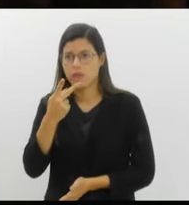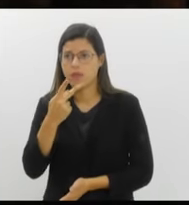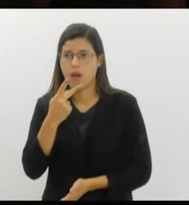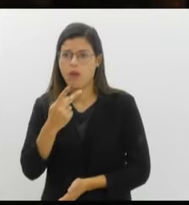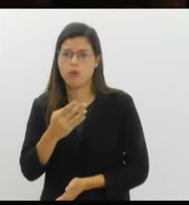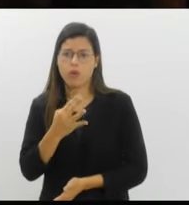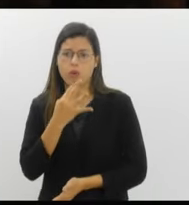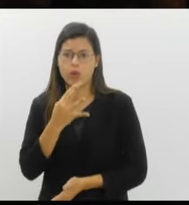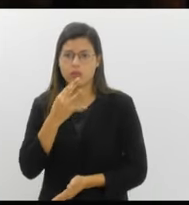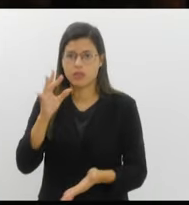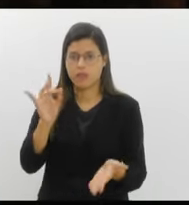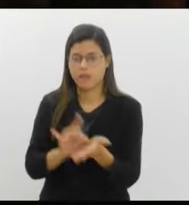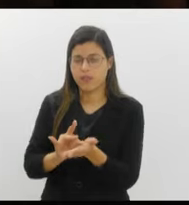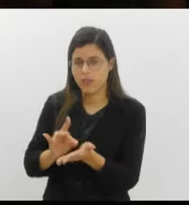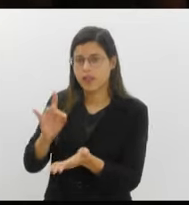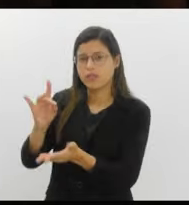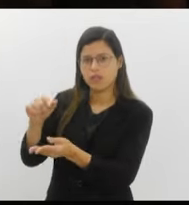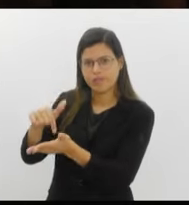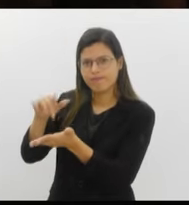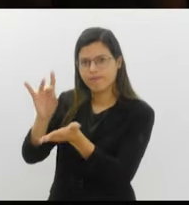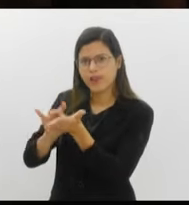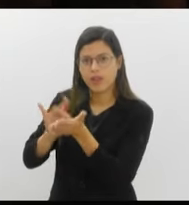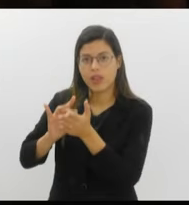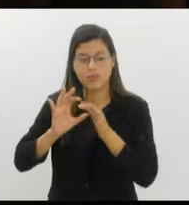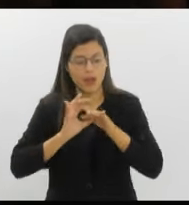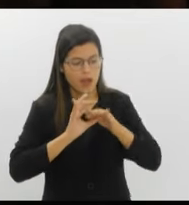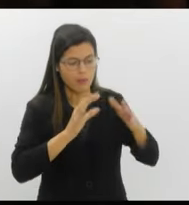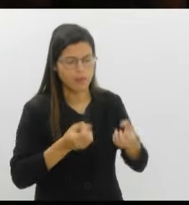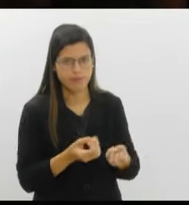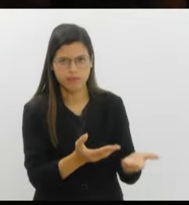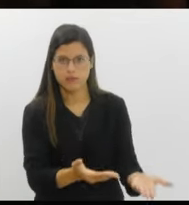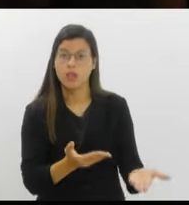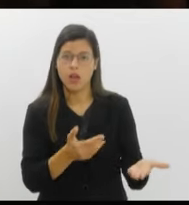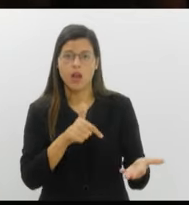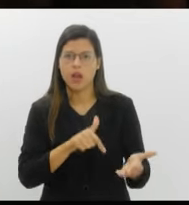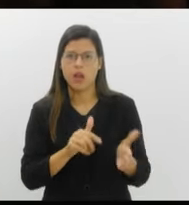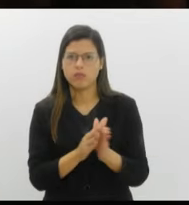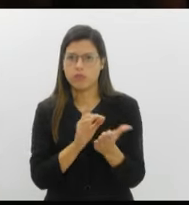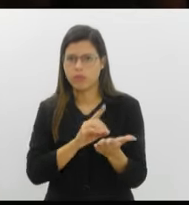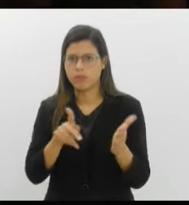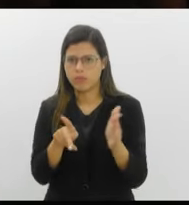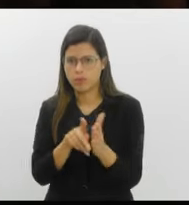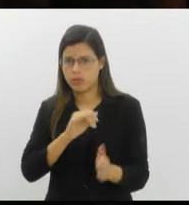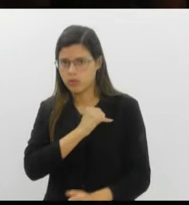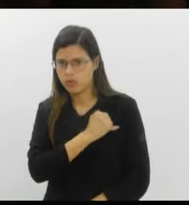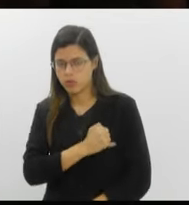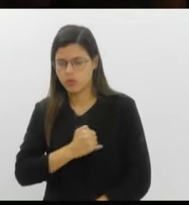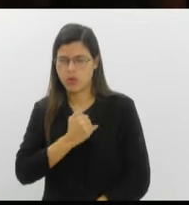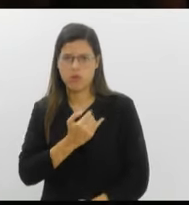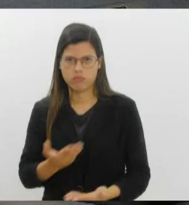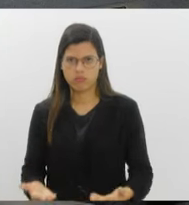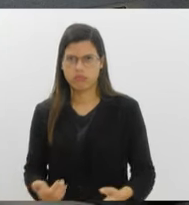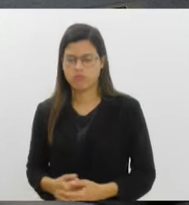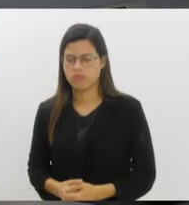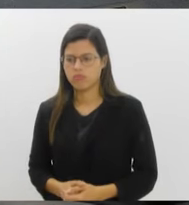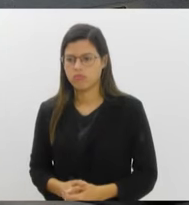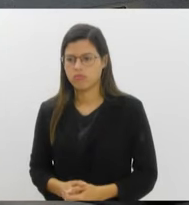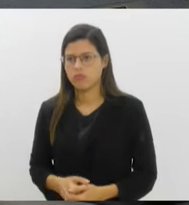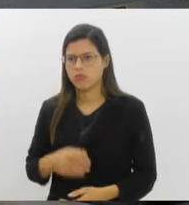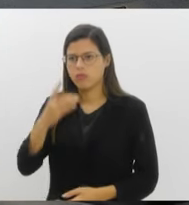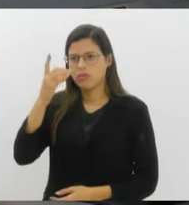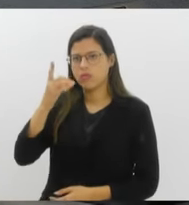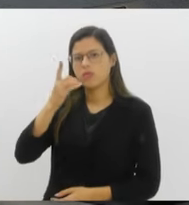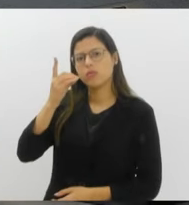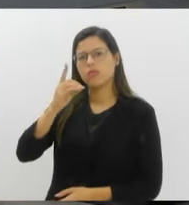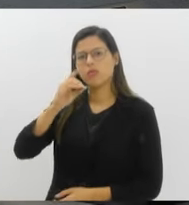a verdade vos libertará, parafraseando uma citação bíblica em João. Deputado Jordi. Só uma parte e